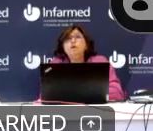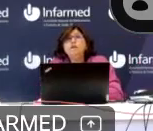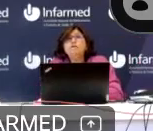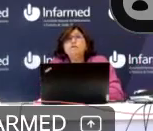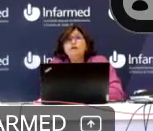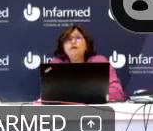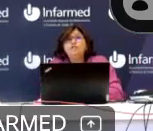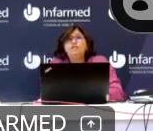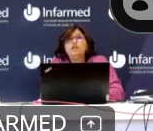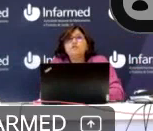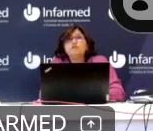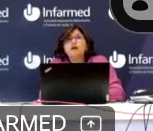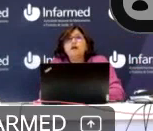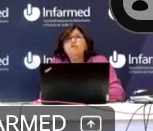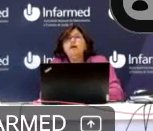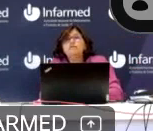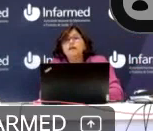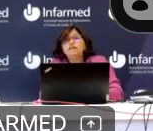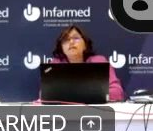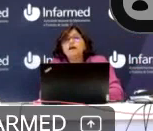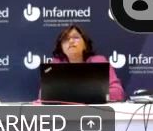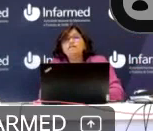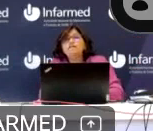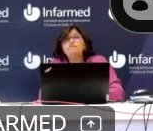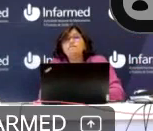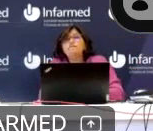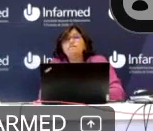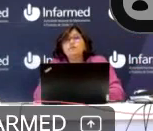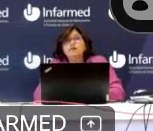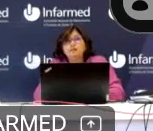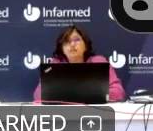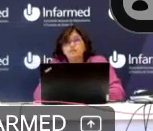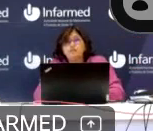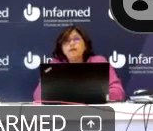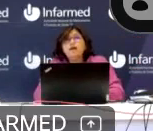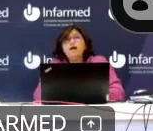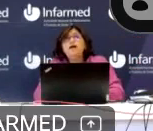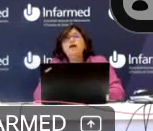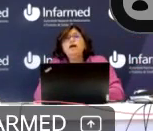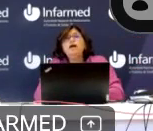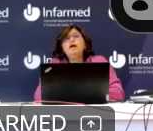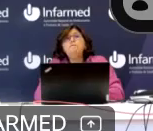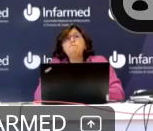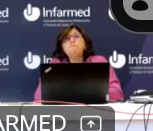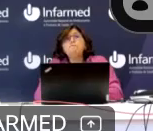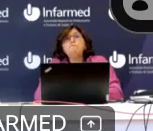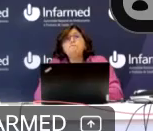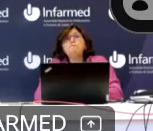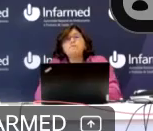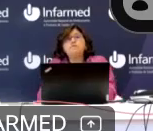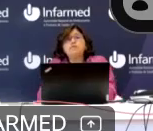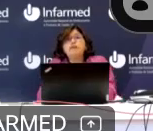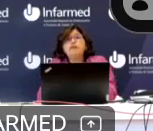E para o ano teremos então, será a deadline para os da classe 1. Se